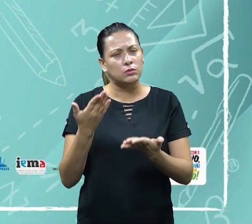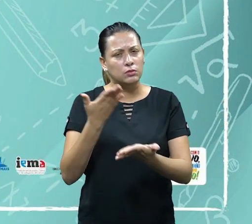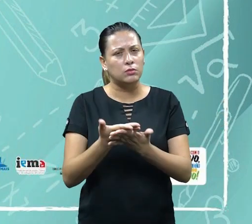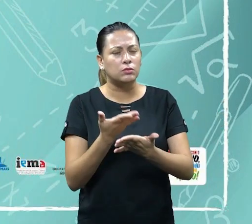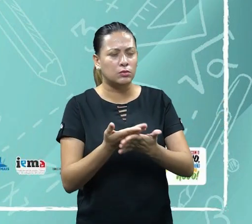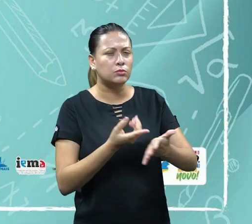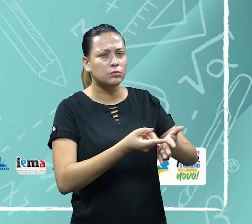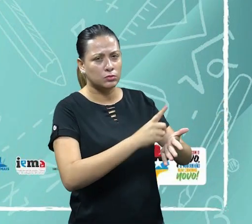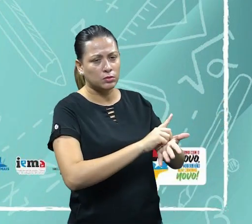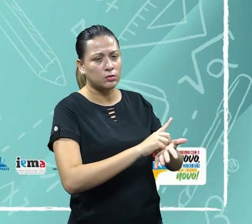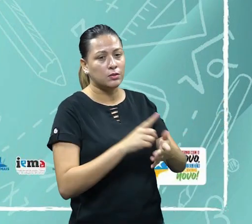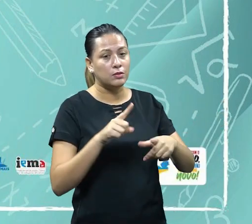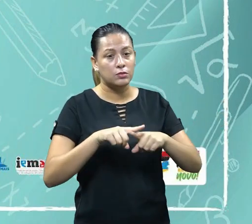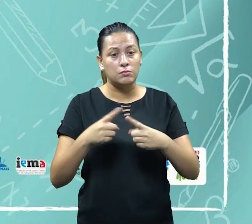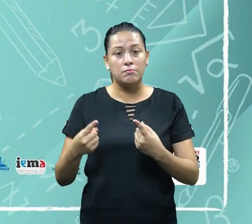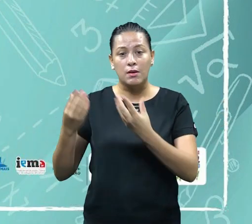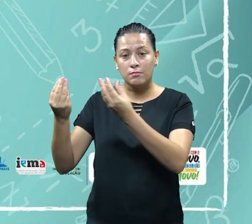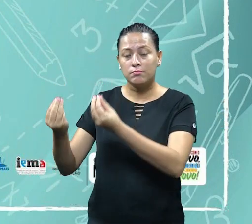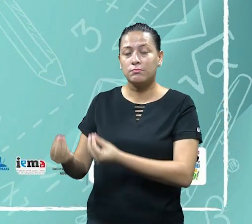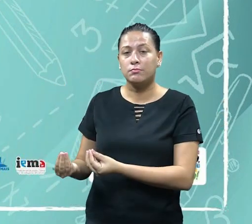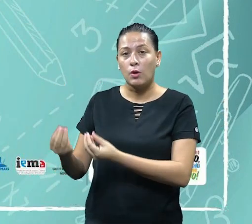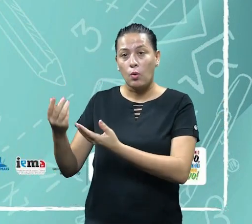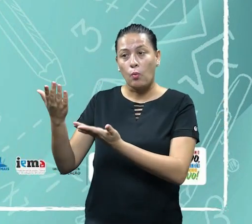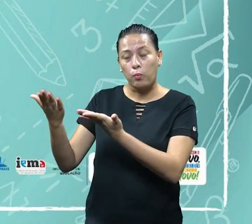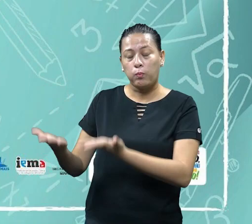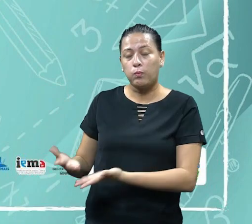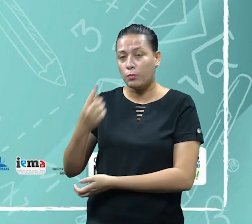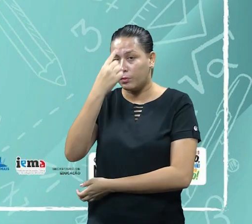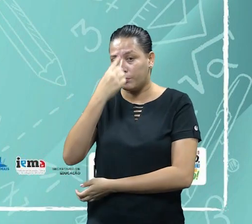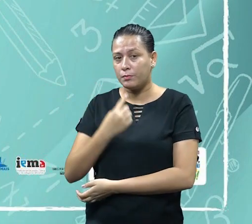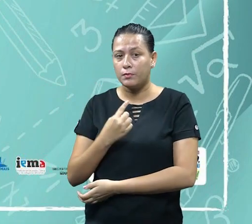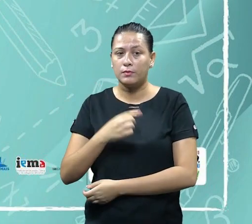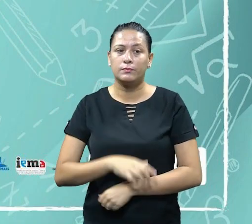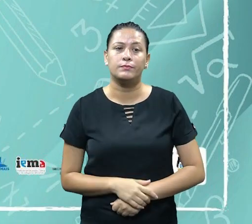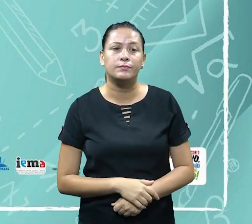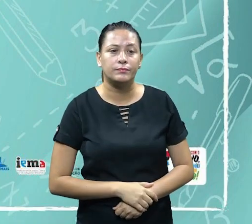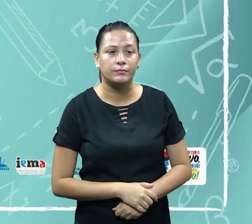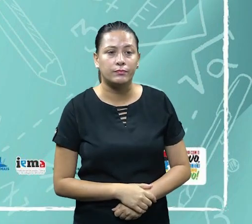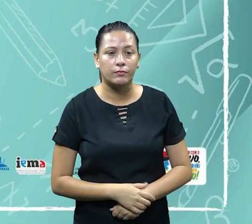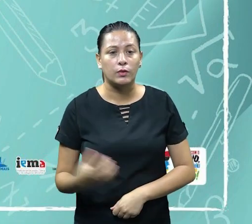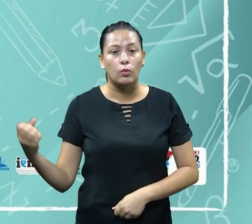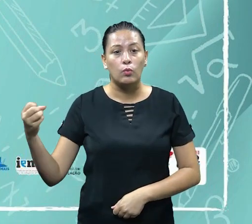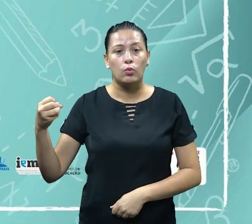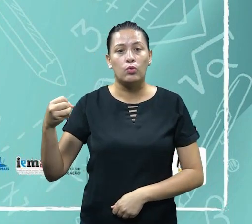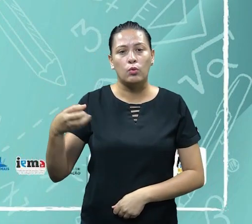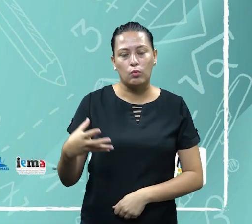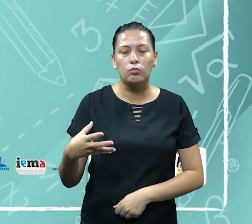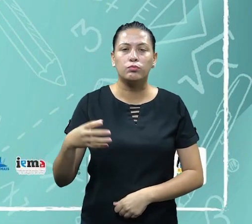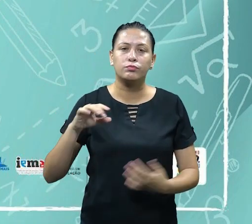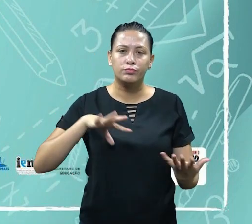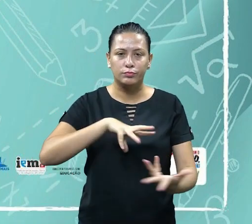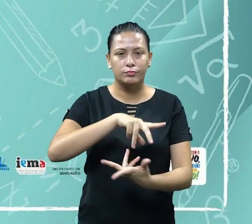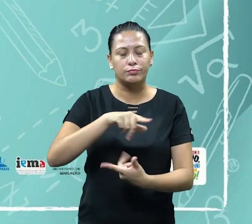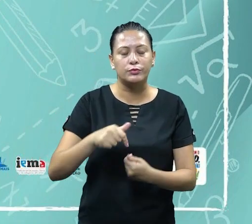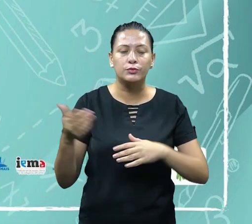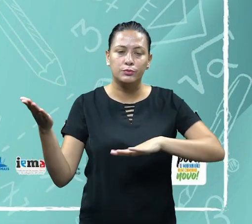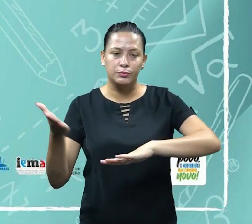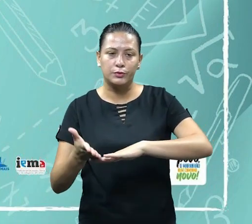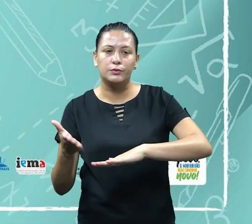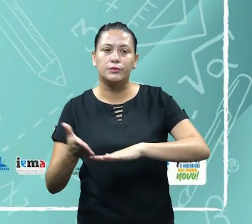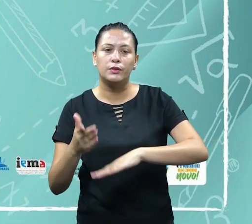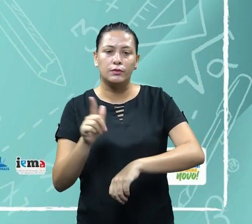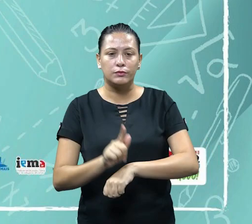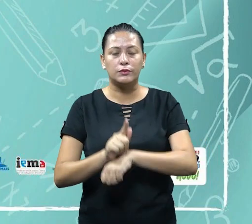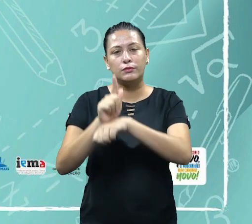forma ilustrativa. Olha lá o que eu tenho, tendências atuais do mundo moderno, gestão de pessoas. Olhem